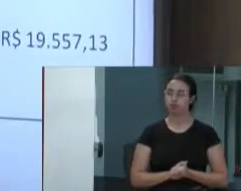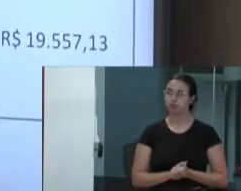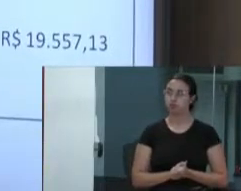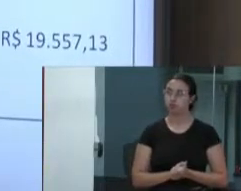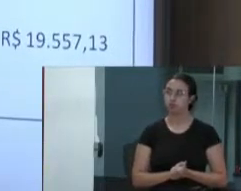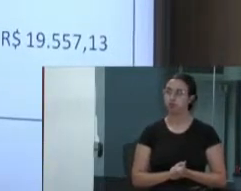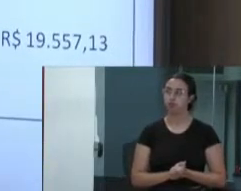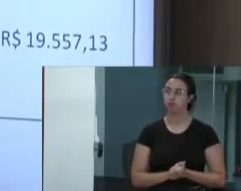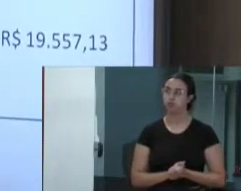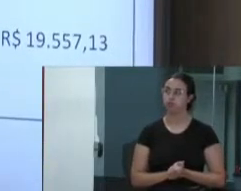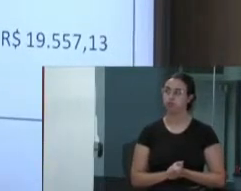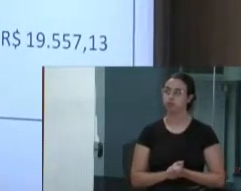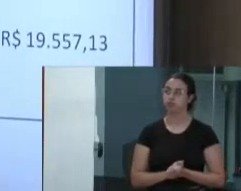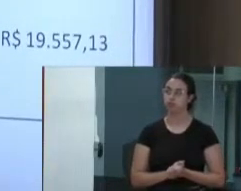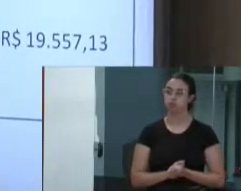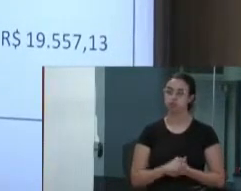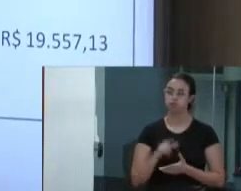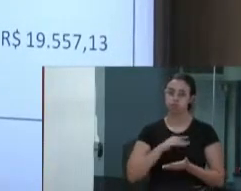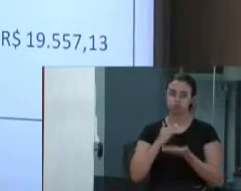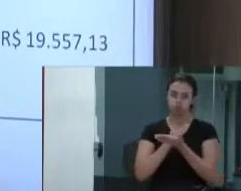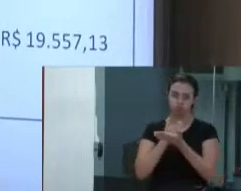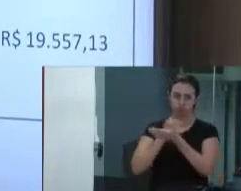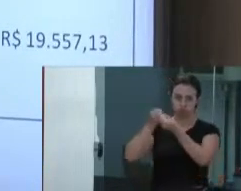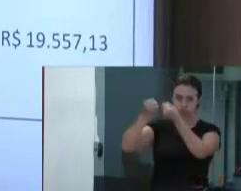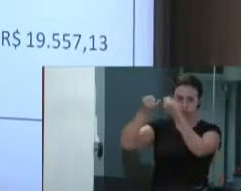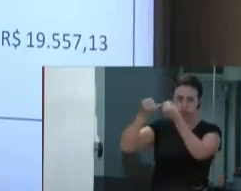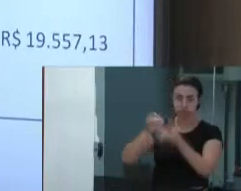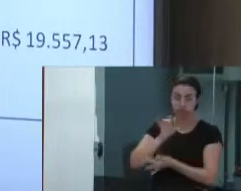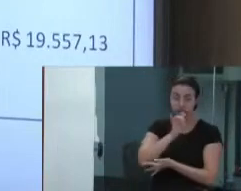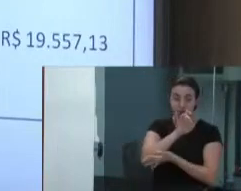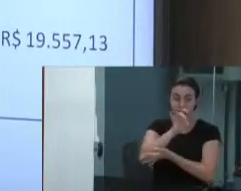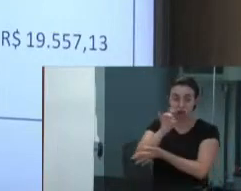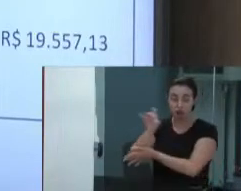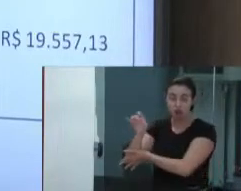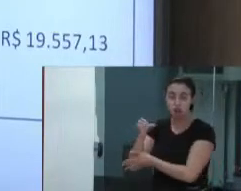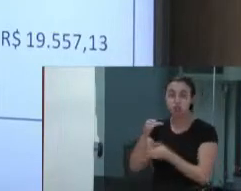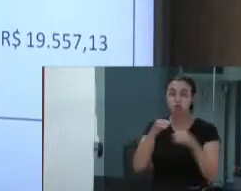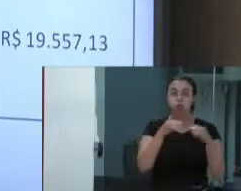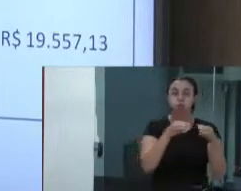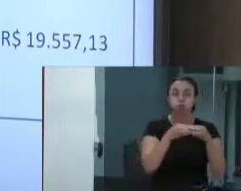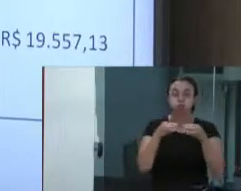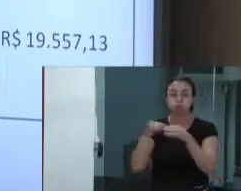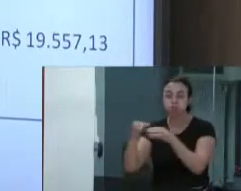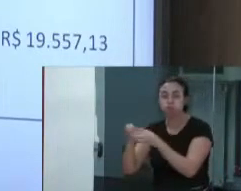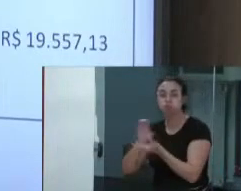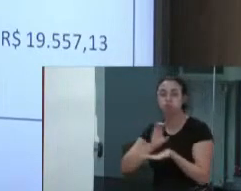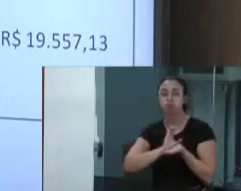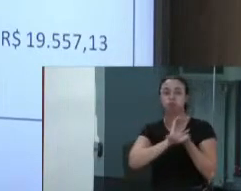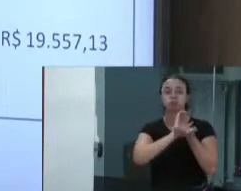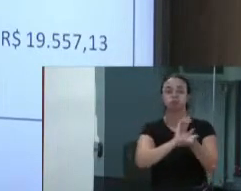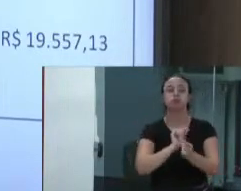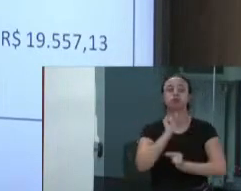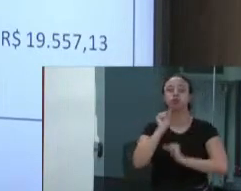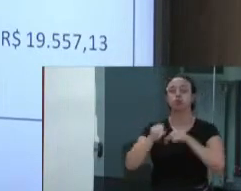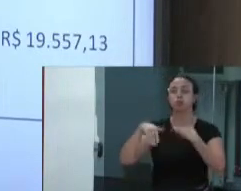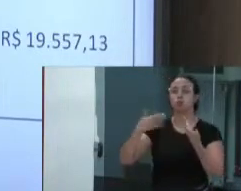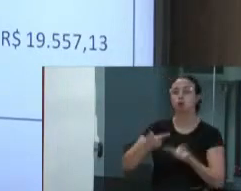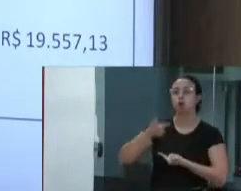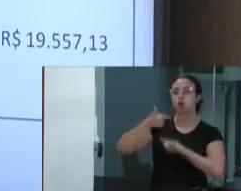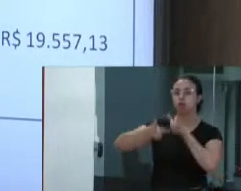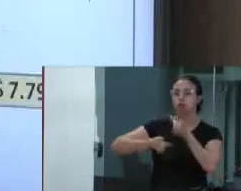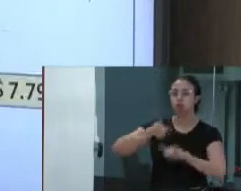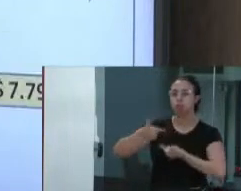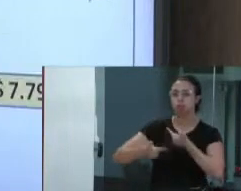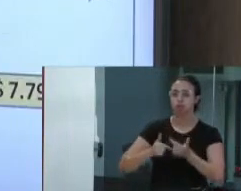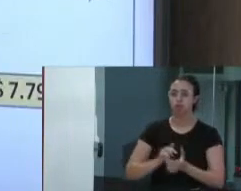E aí a gente traz um pouco dessa descrição do que cada entidade recebeu, né, através desses termos de colaboração para execução do serviço do SUAS.